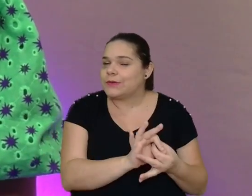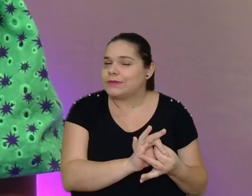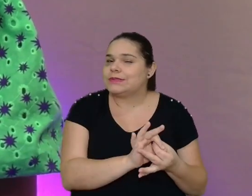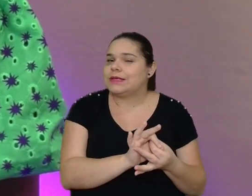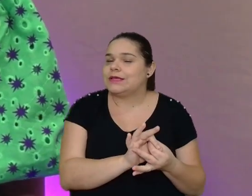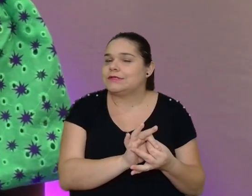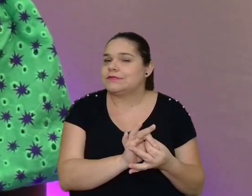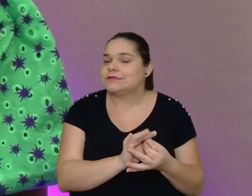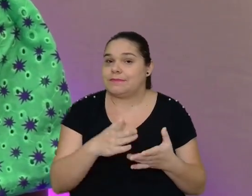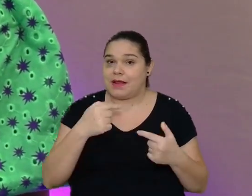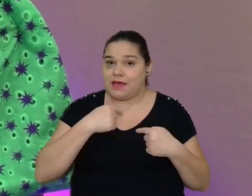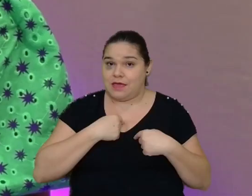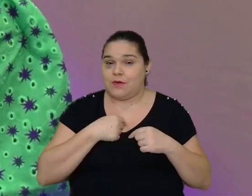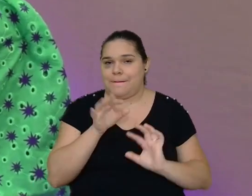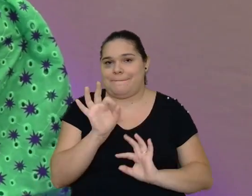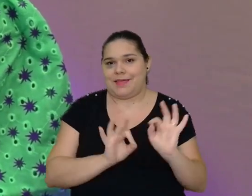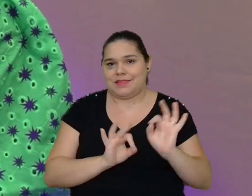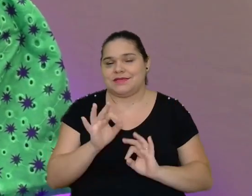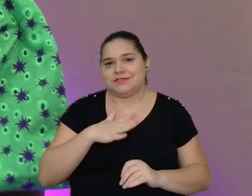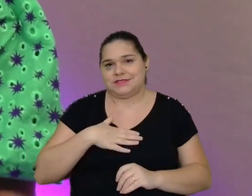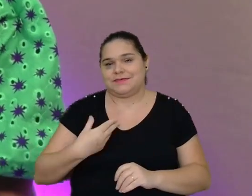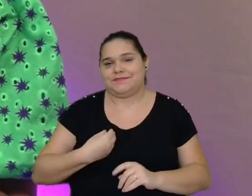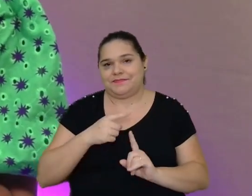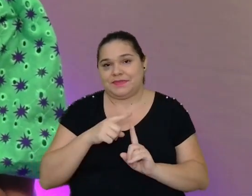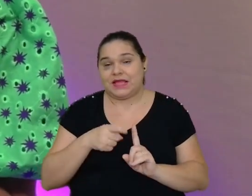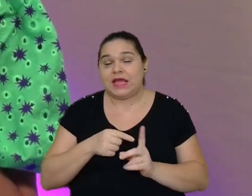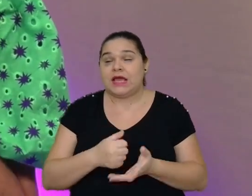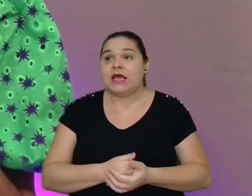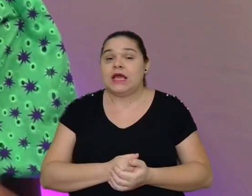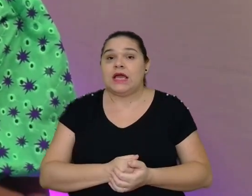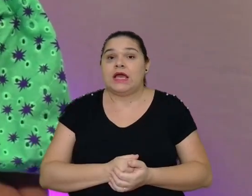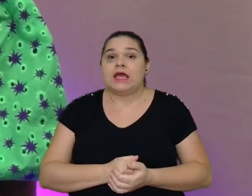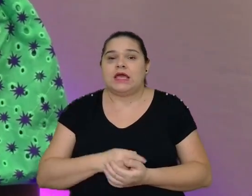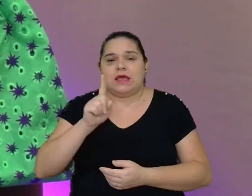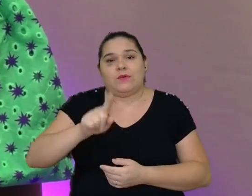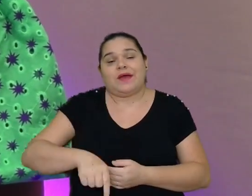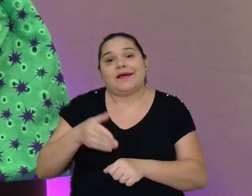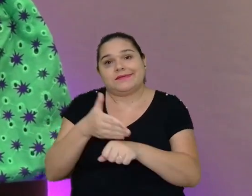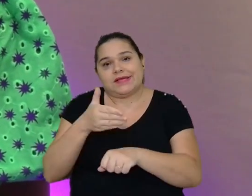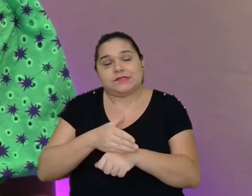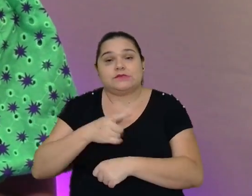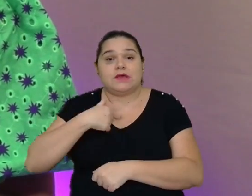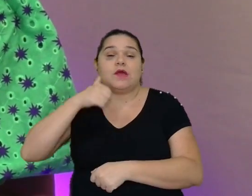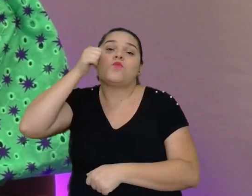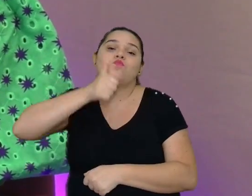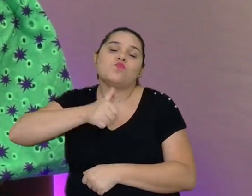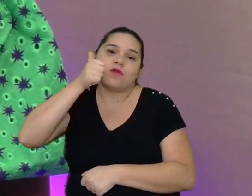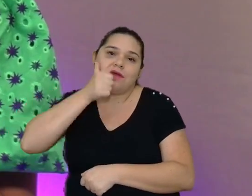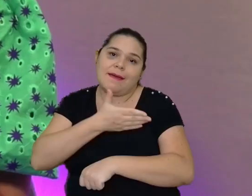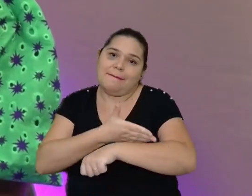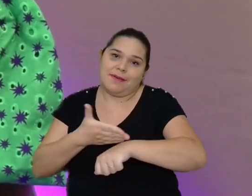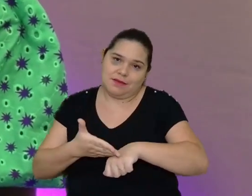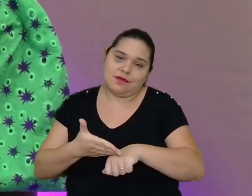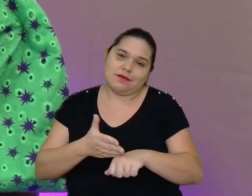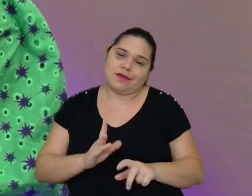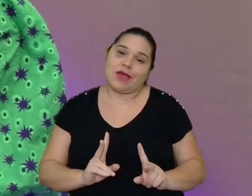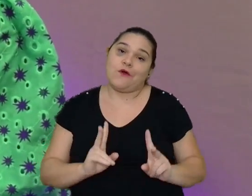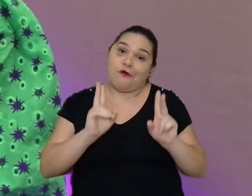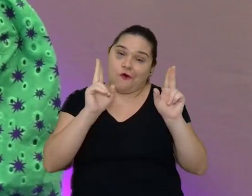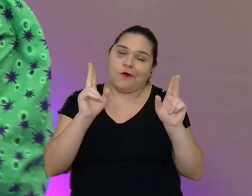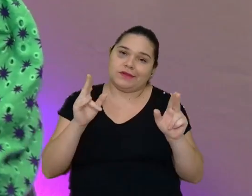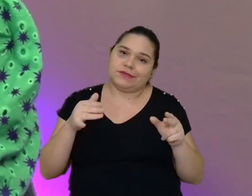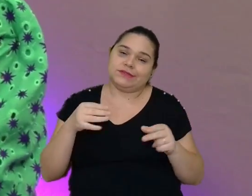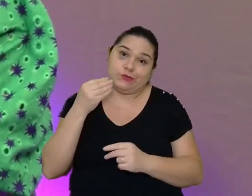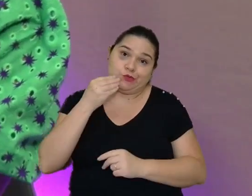planejar. E mais do que o debate do acesso, né? Eu sou uma mulher branca, com um recorte super privilegiado, e esse esforço de